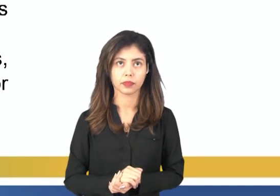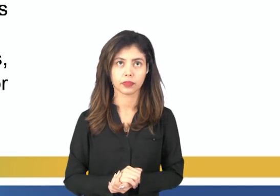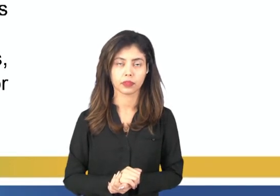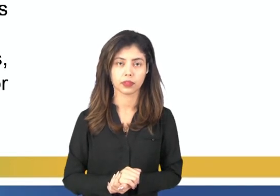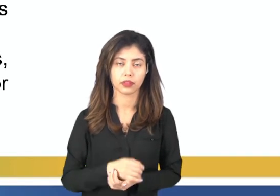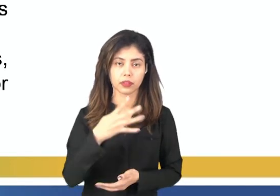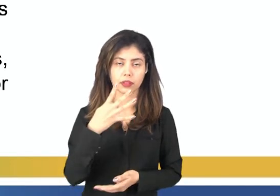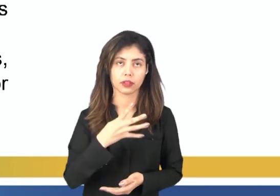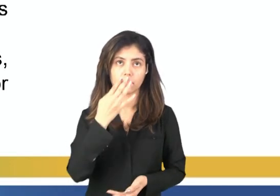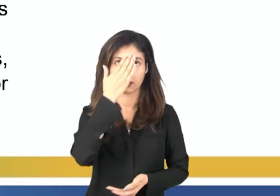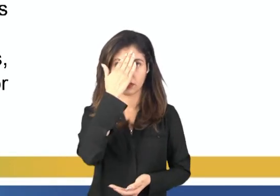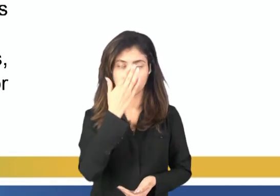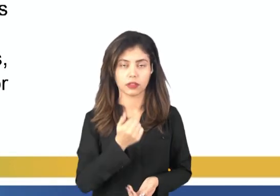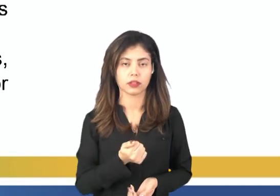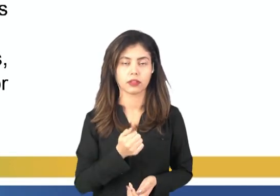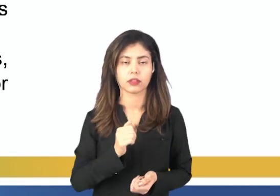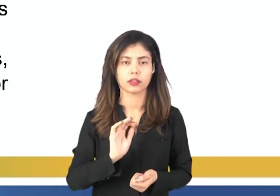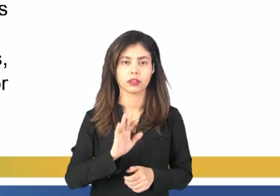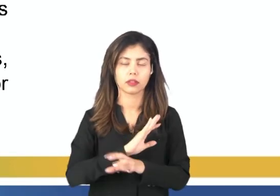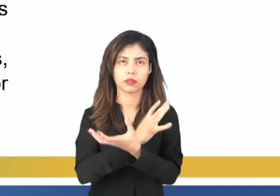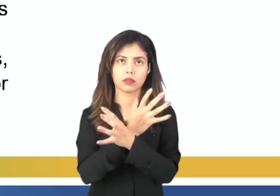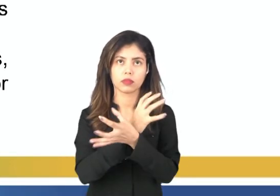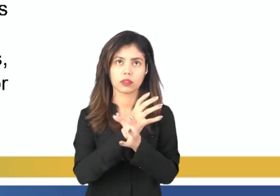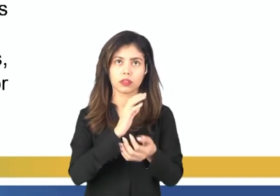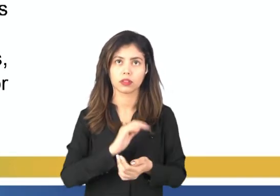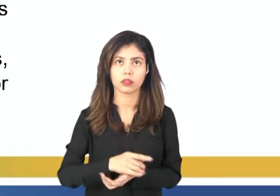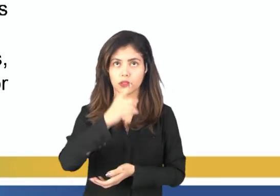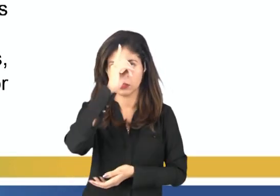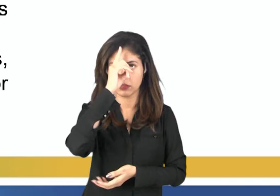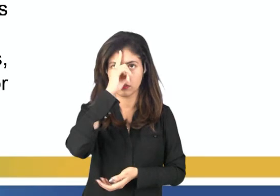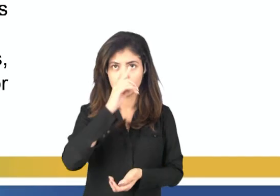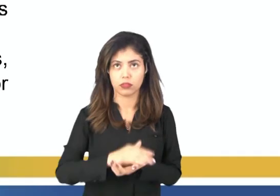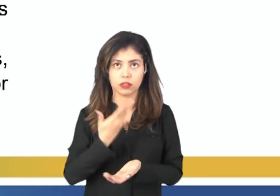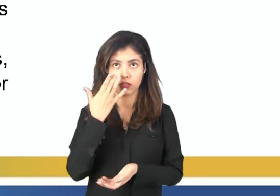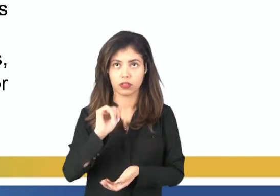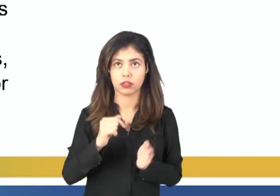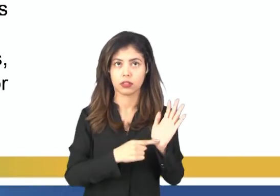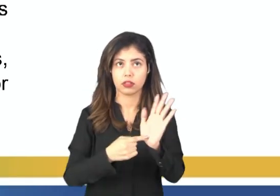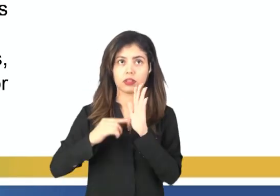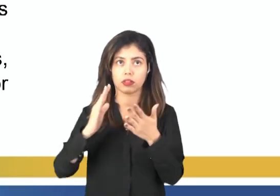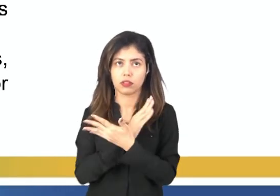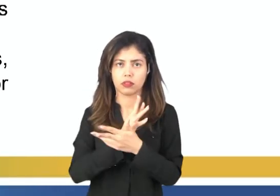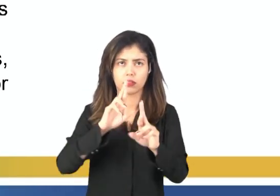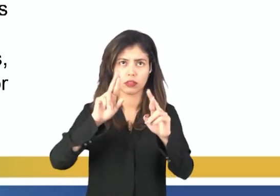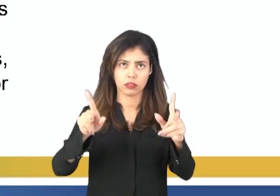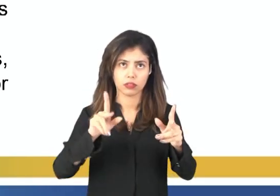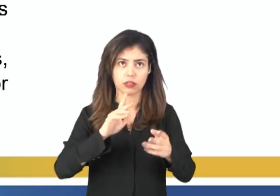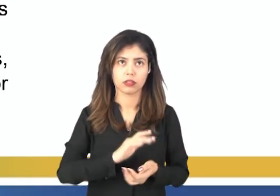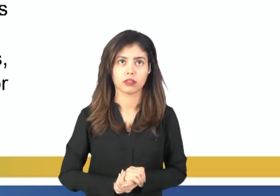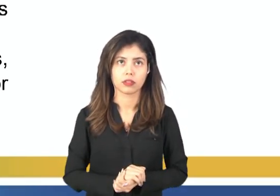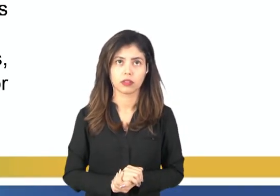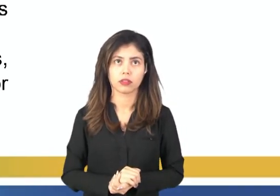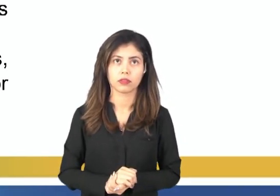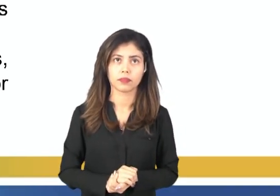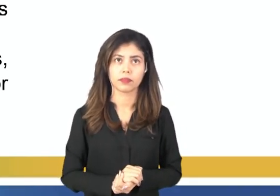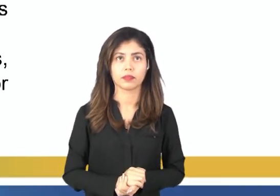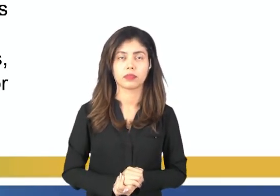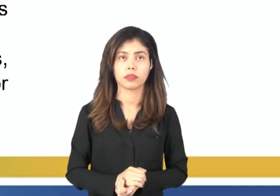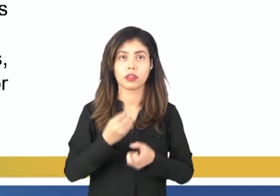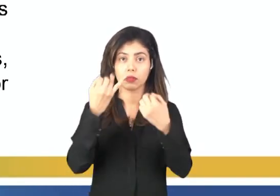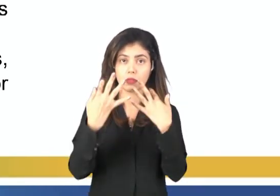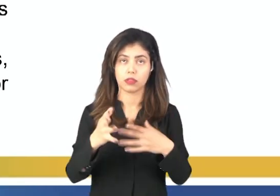a e na questão quatro nós estamos a seguinte sabemos que o esqueleto de um adulto e de uma criança apresentam algumas diferenças